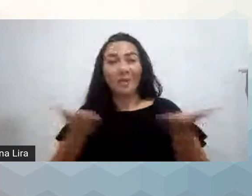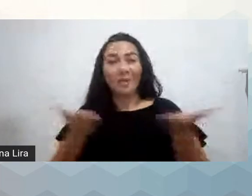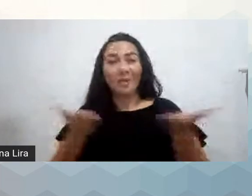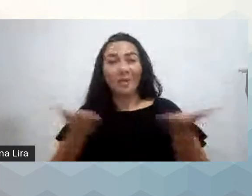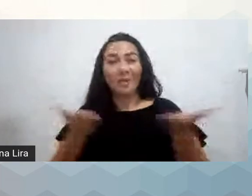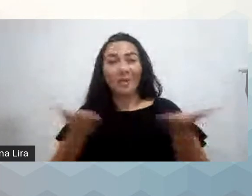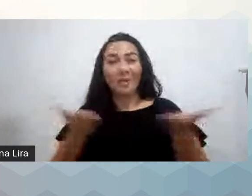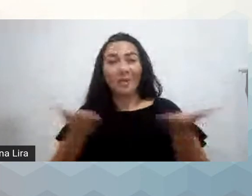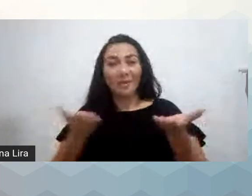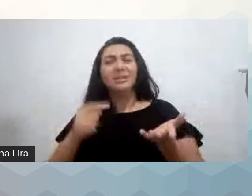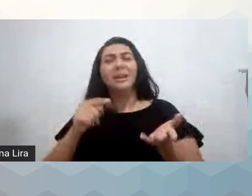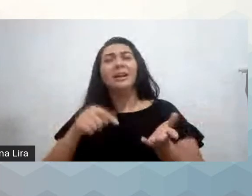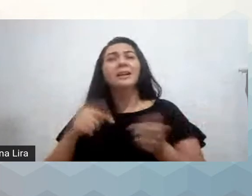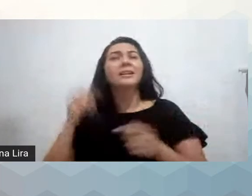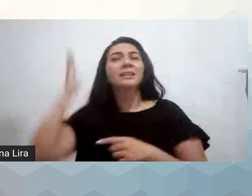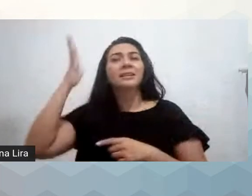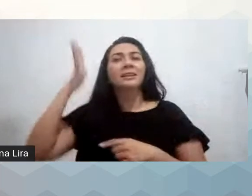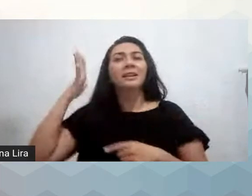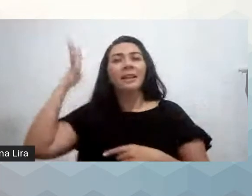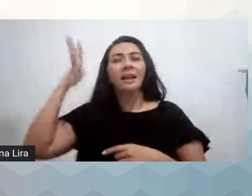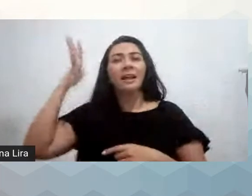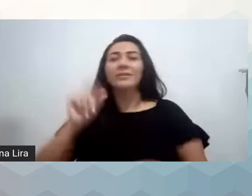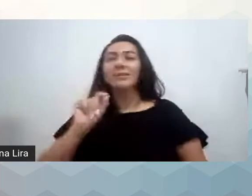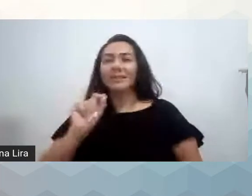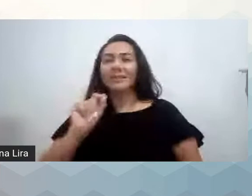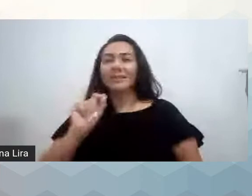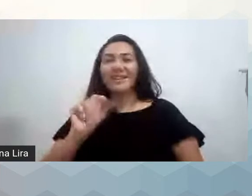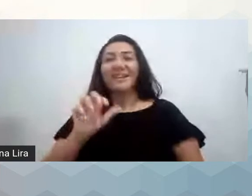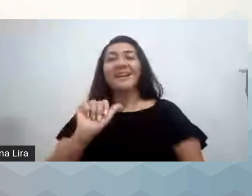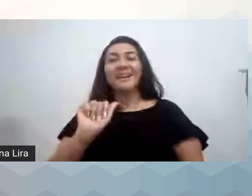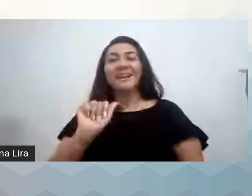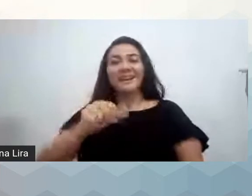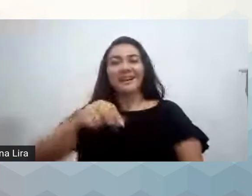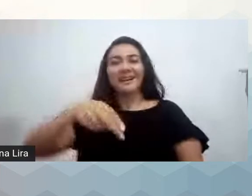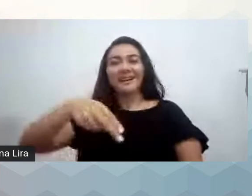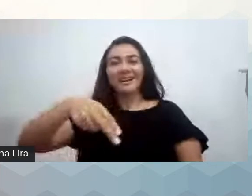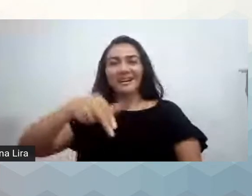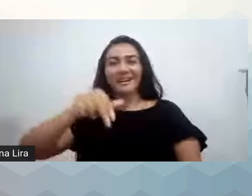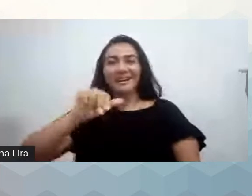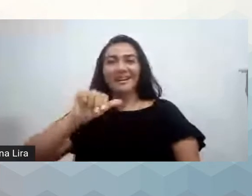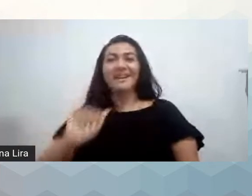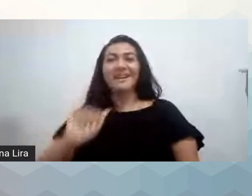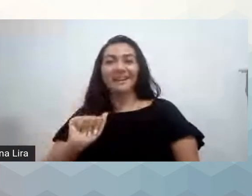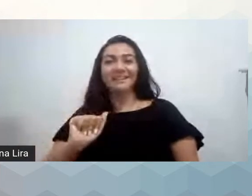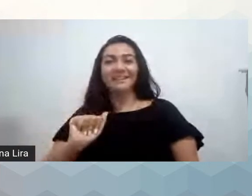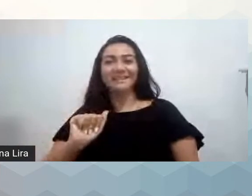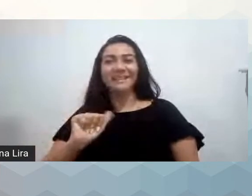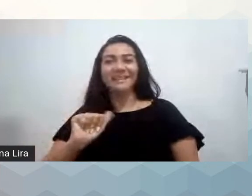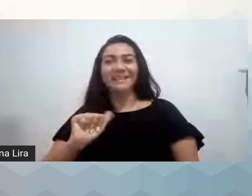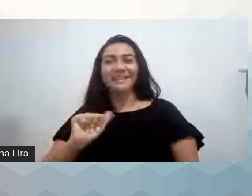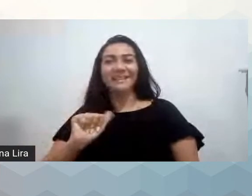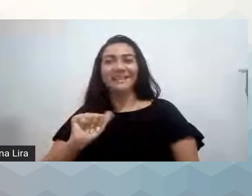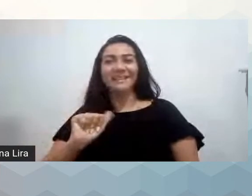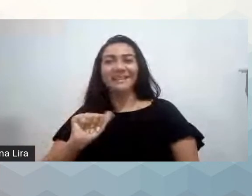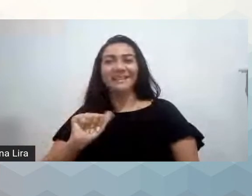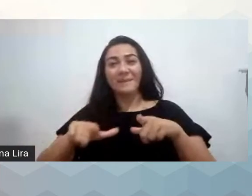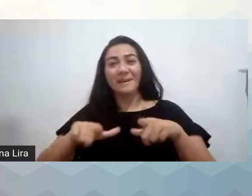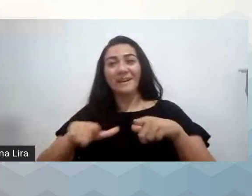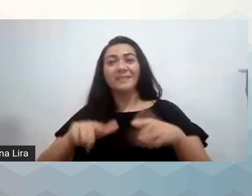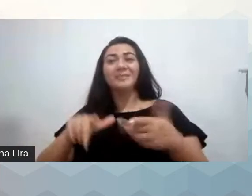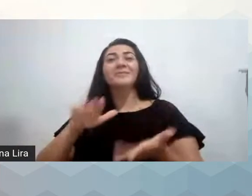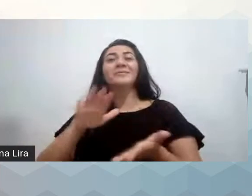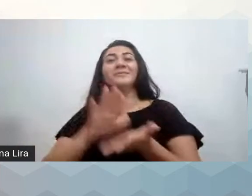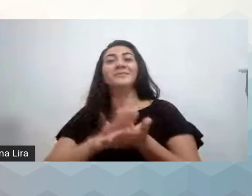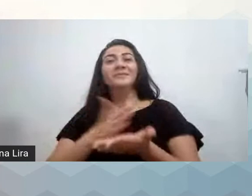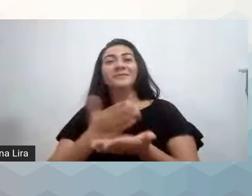live é a nossa Aninha, que é a nossa parceira já daqui do nosso grupo. A Ana, ela